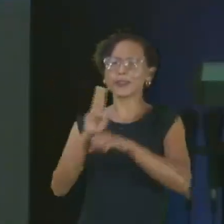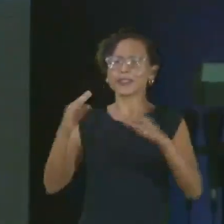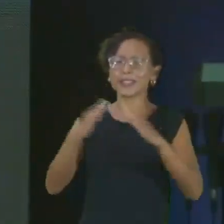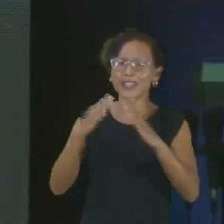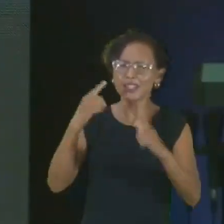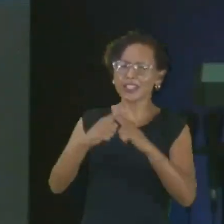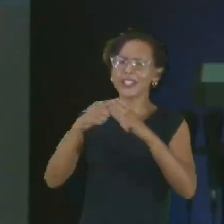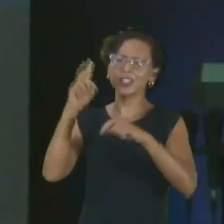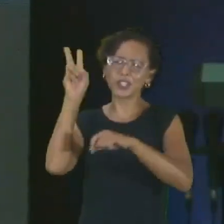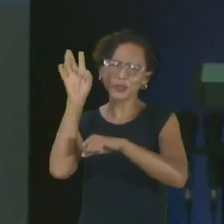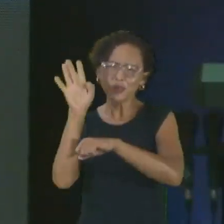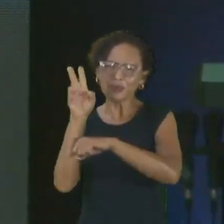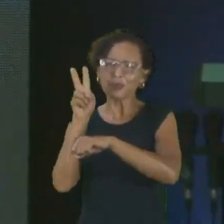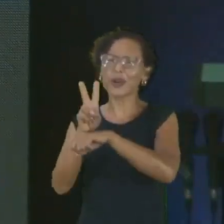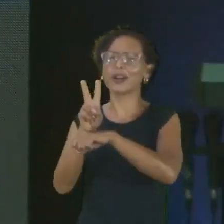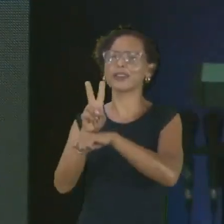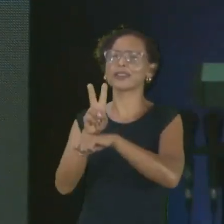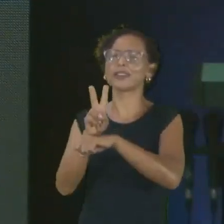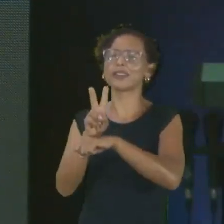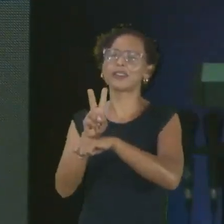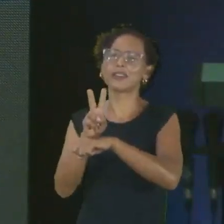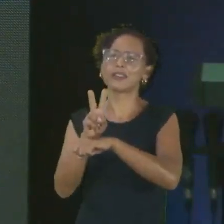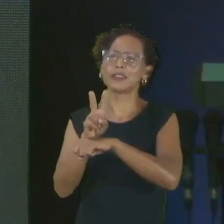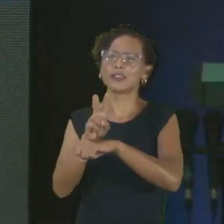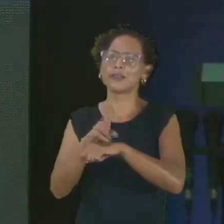igreja, que guarda a igreja.